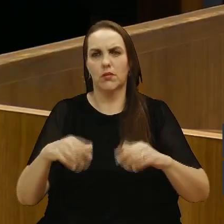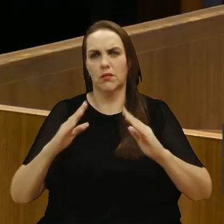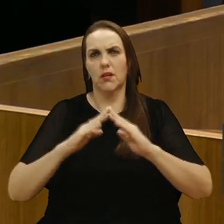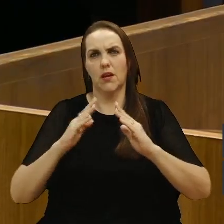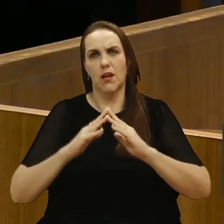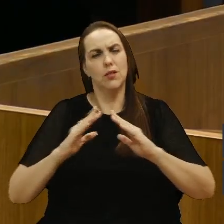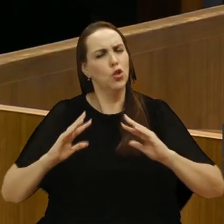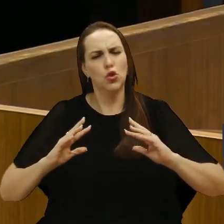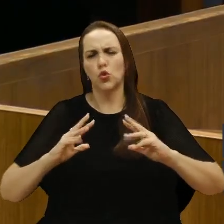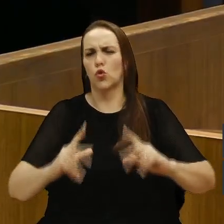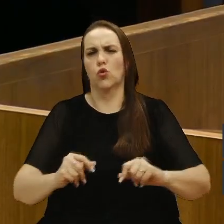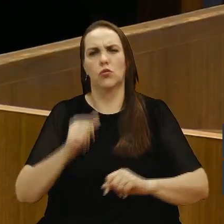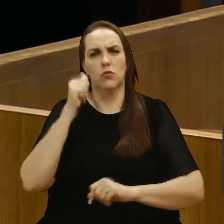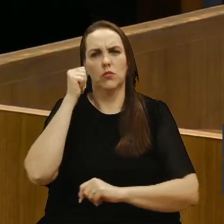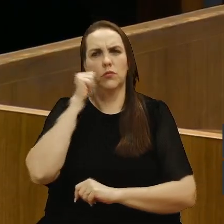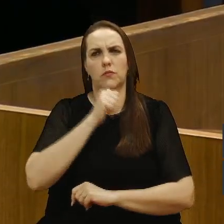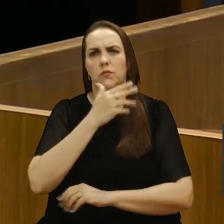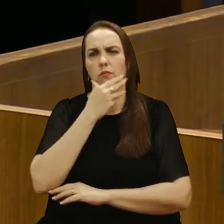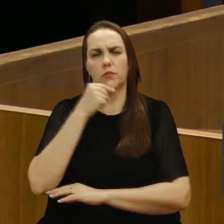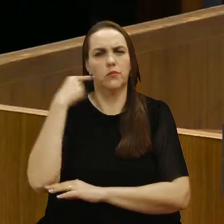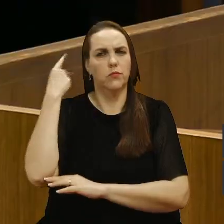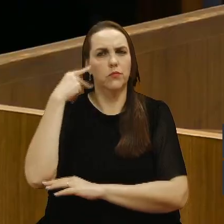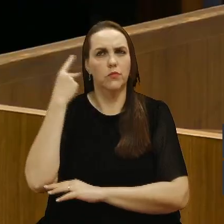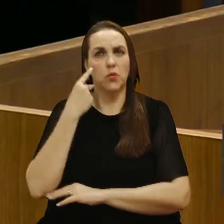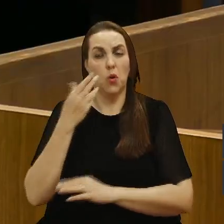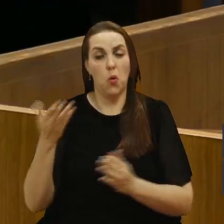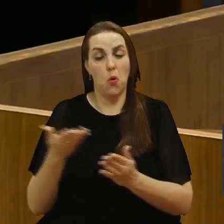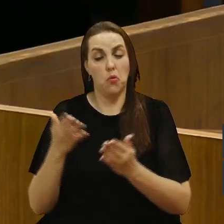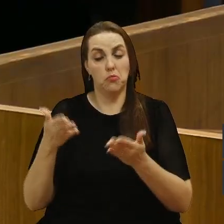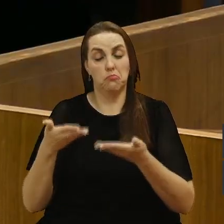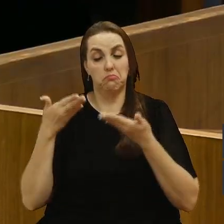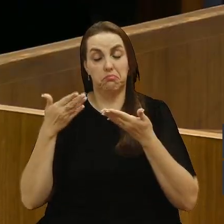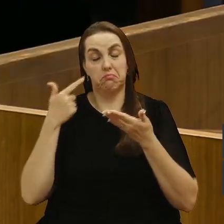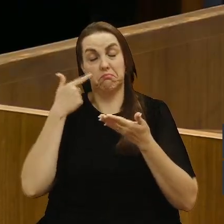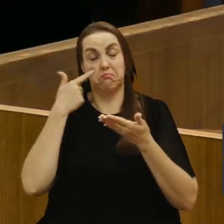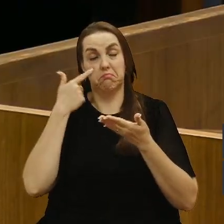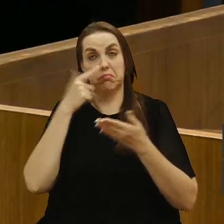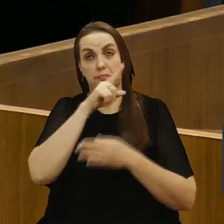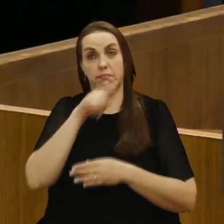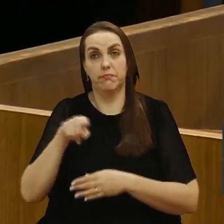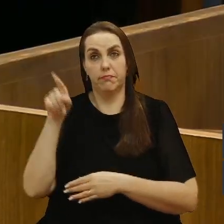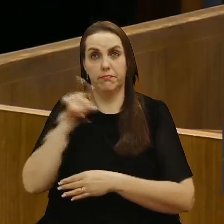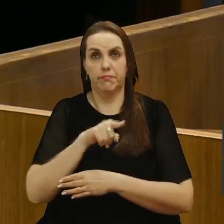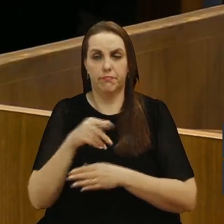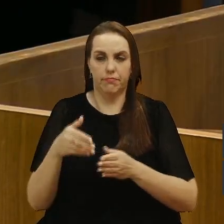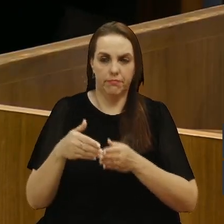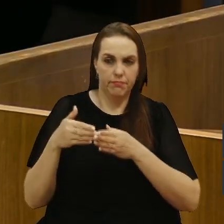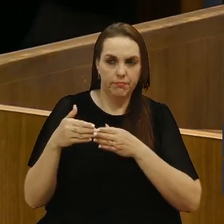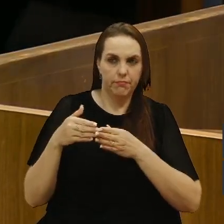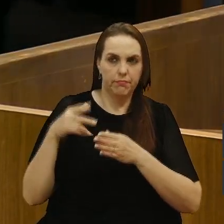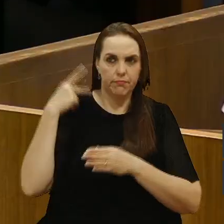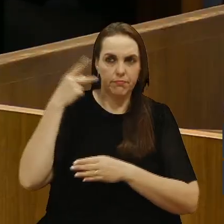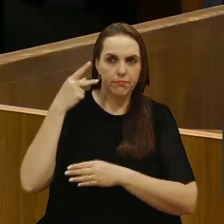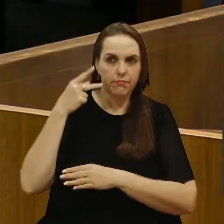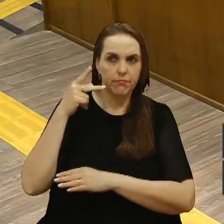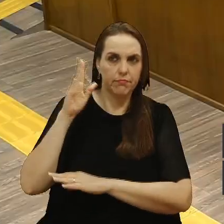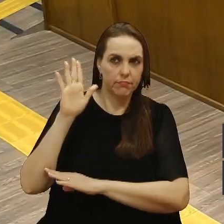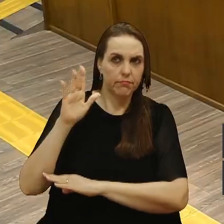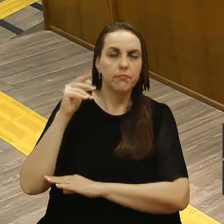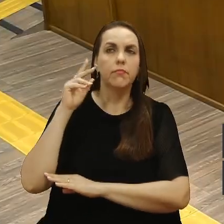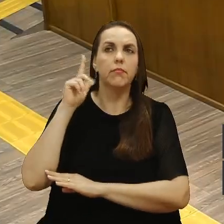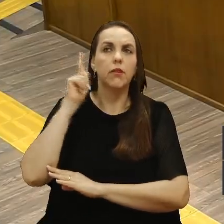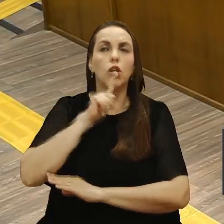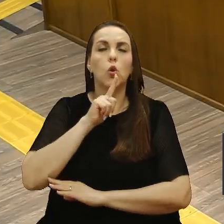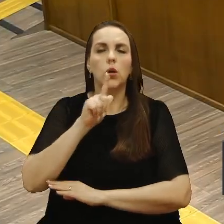os vereadores, e hoje eu me deparo com essa situação. Uma parte, vereadora Andressa. Pois não, vereador Lucas. Obrigado.